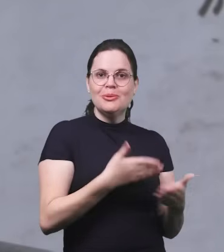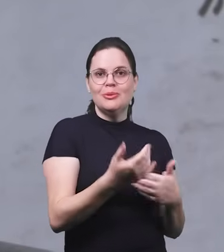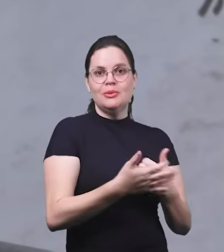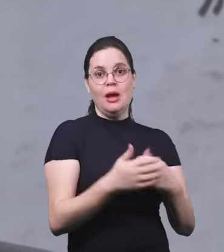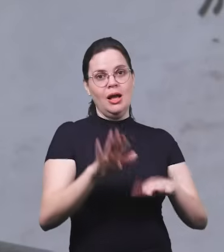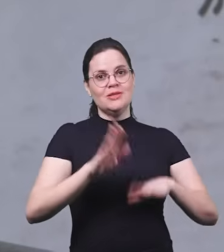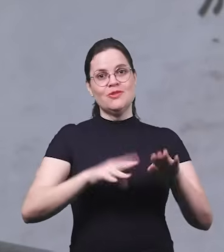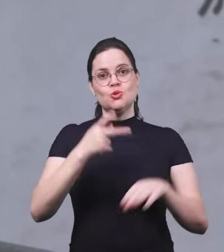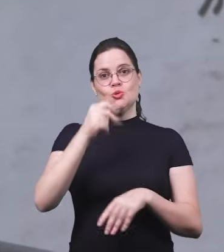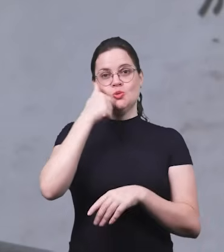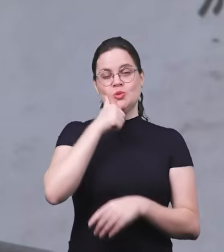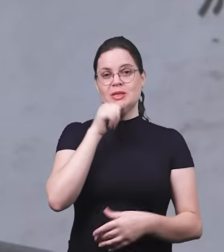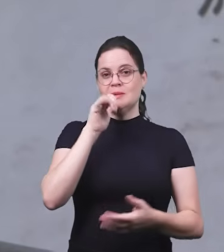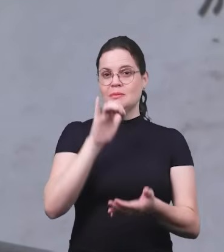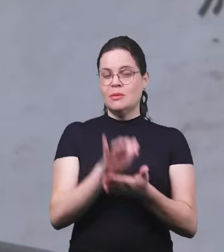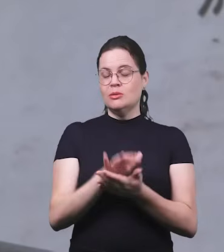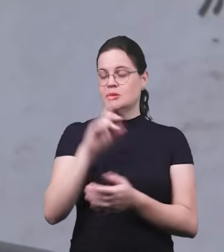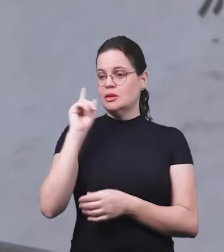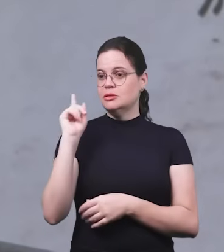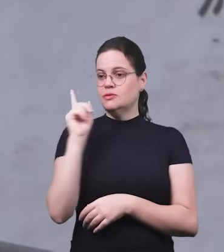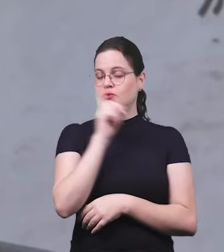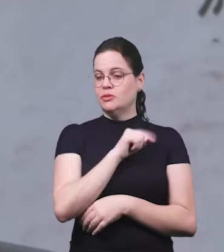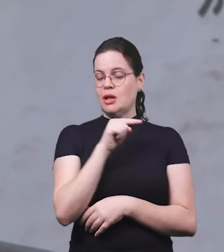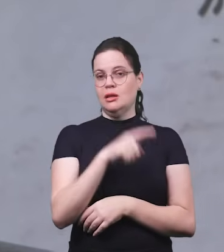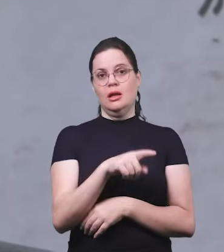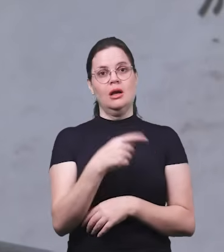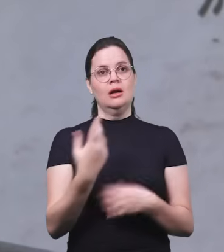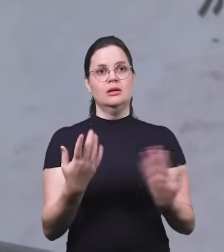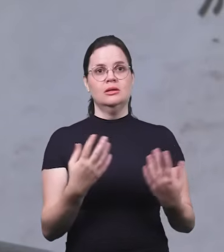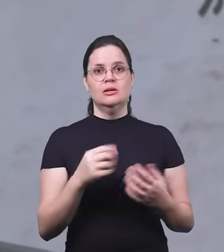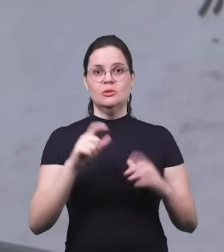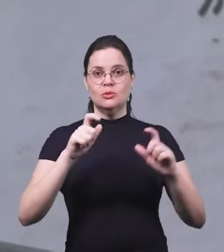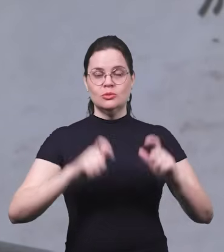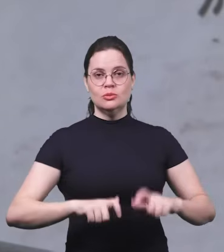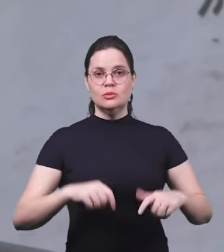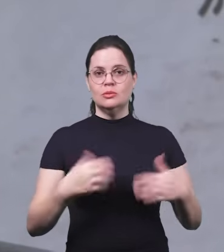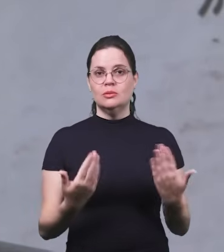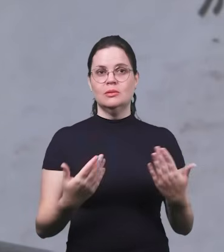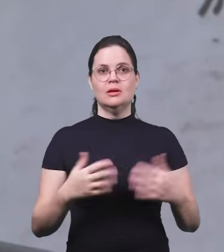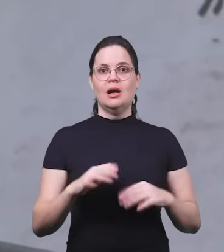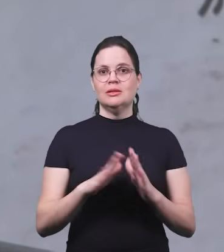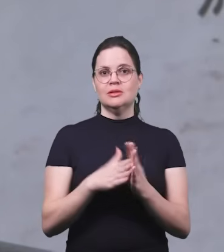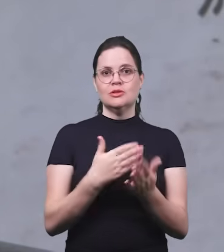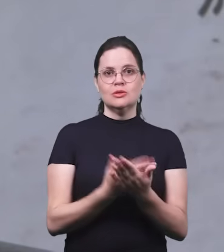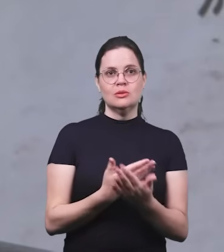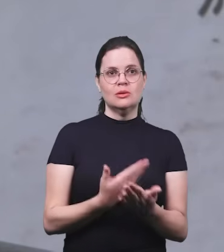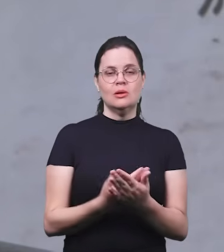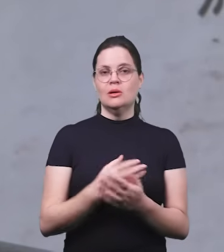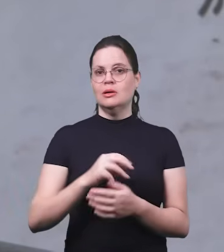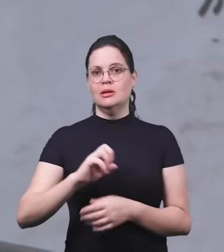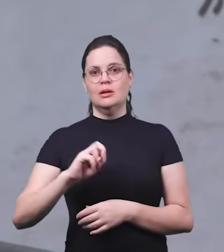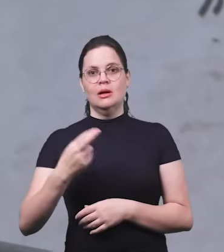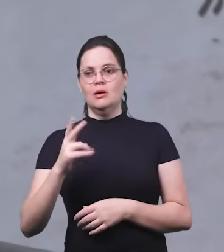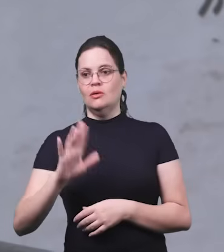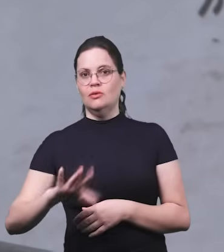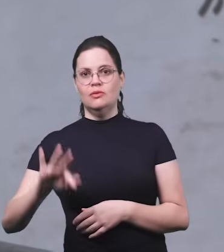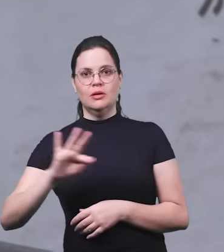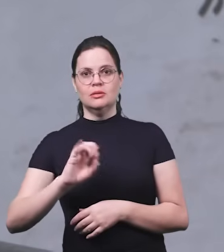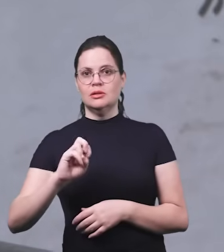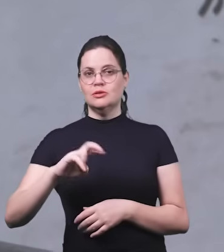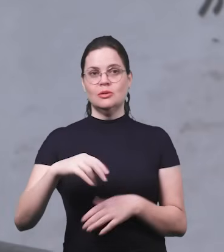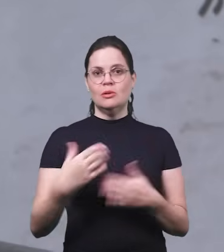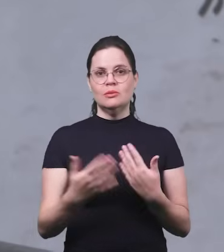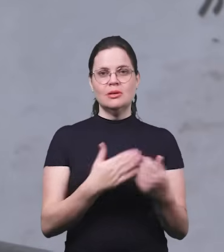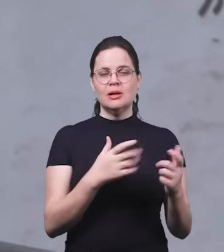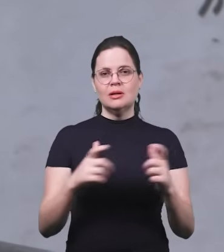sua esposa às vezes está em situação difícil, às vezes no local, né, estudantil, ou na faculdade, na